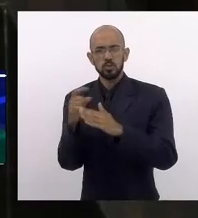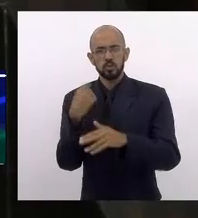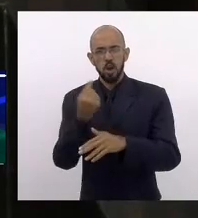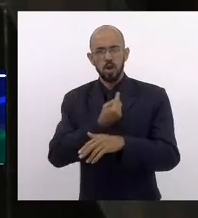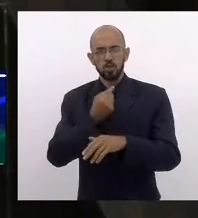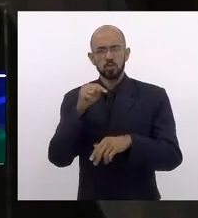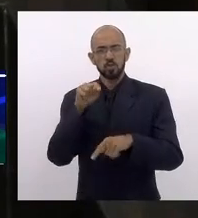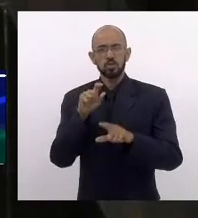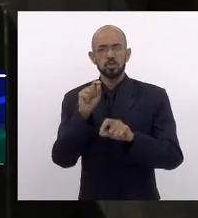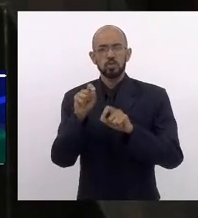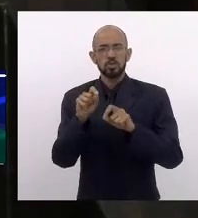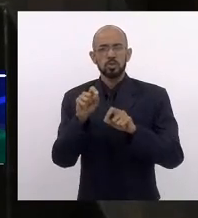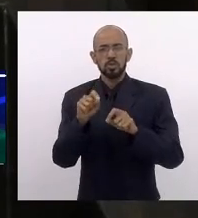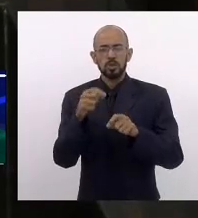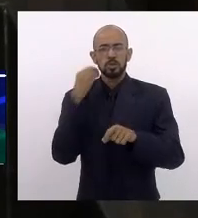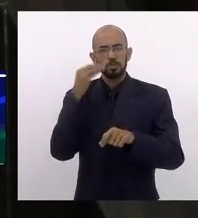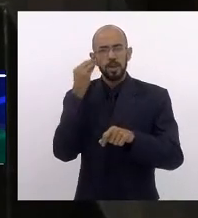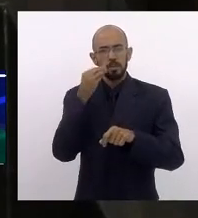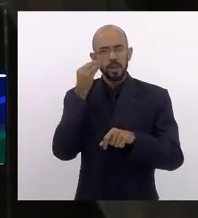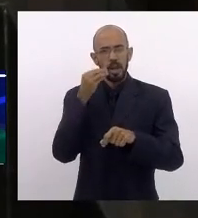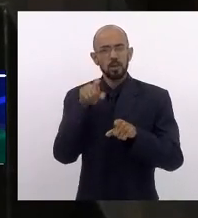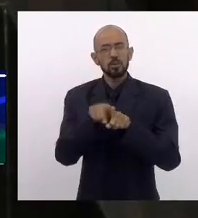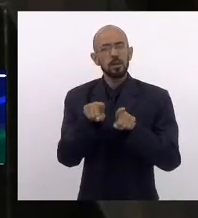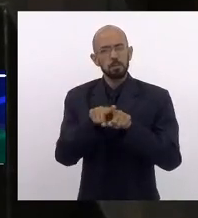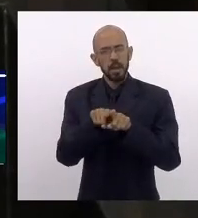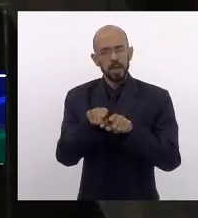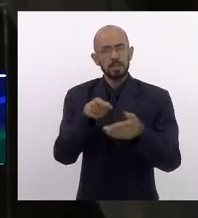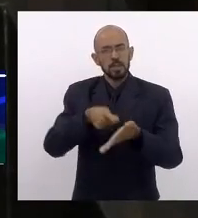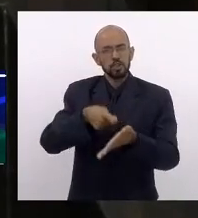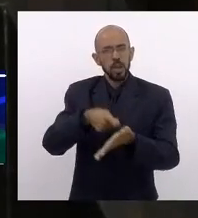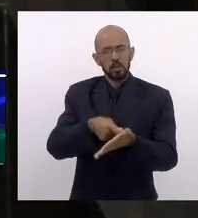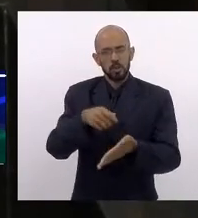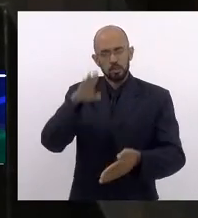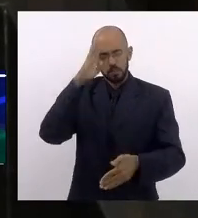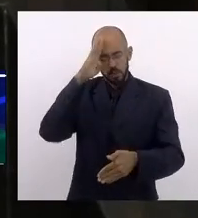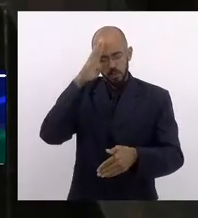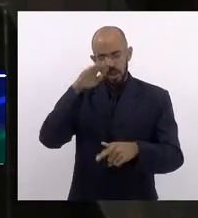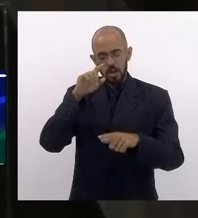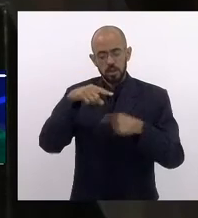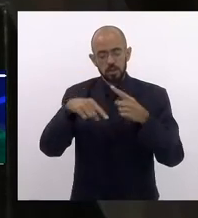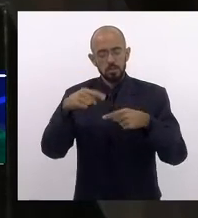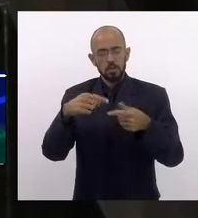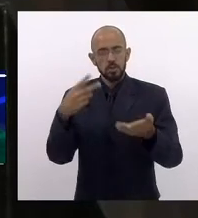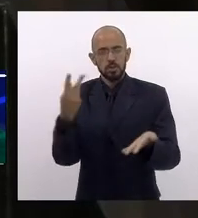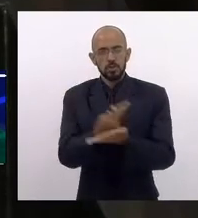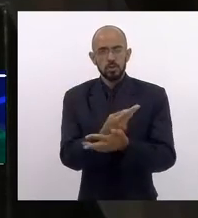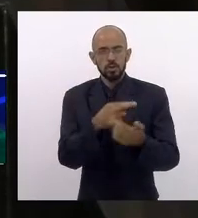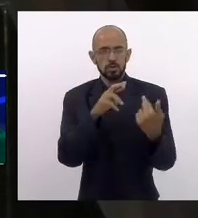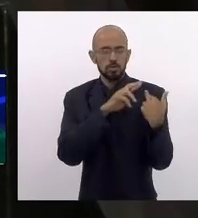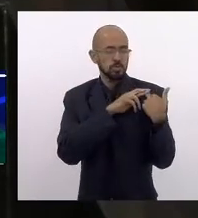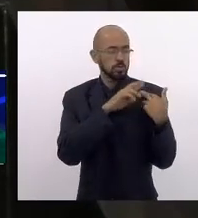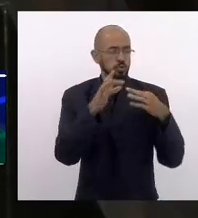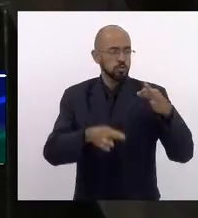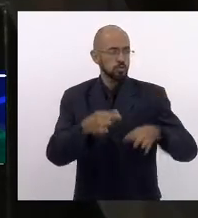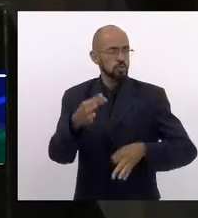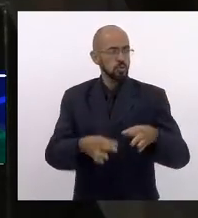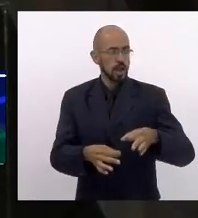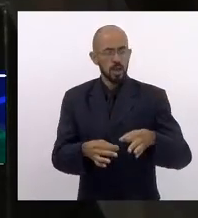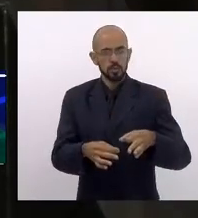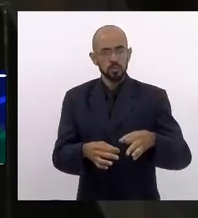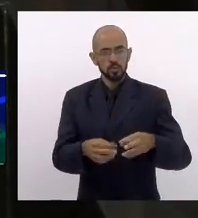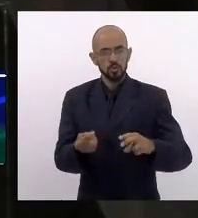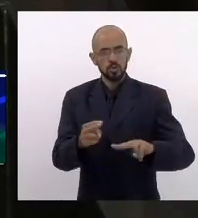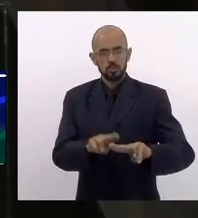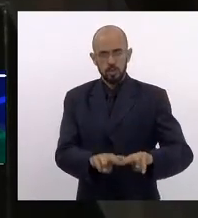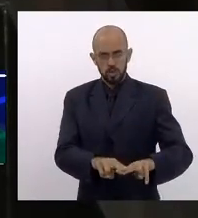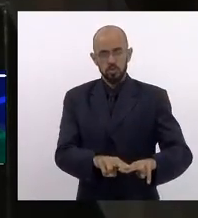de uma ditadura, e tiveram depois os seus responsáveis julgados, condenados na forma